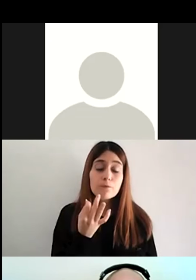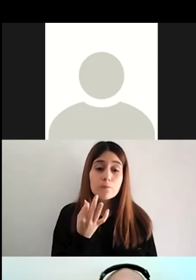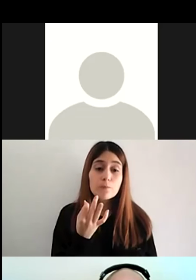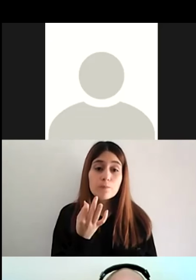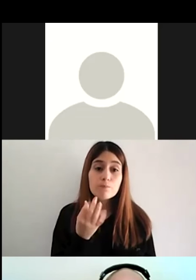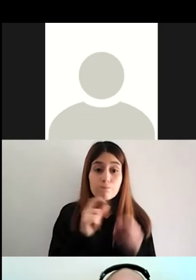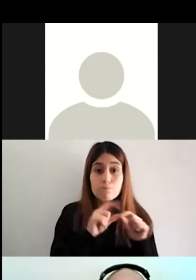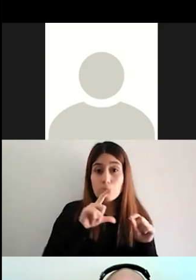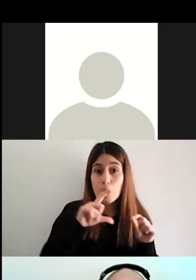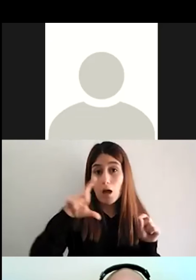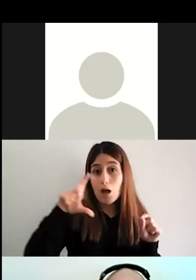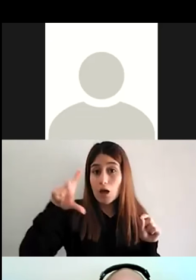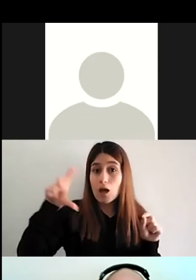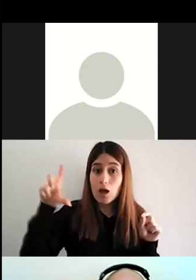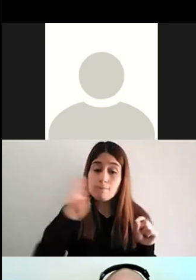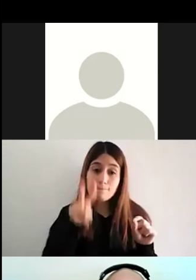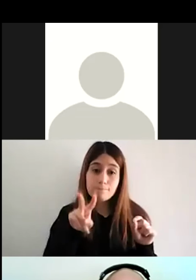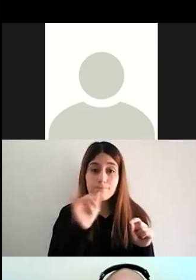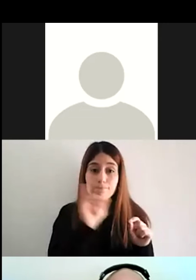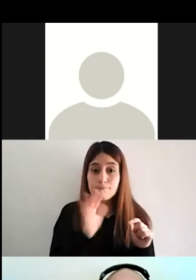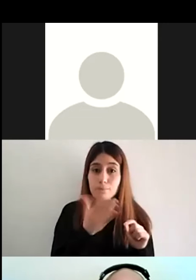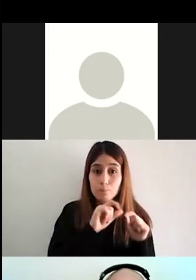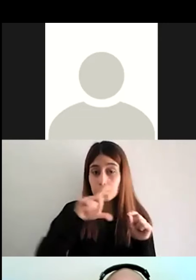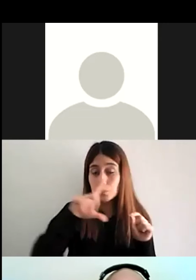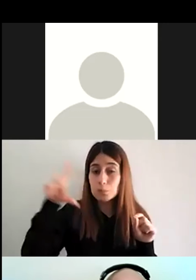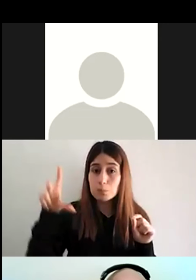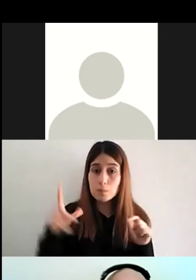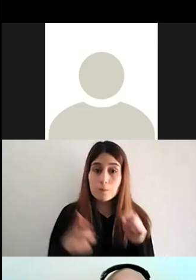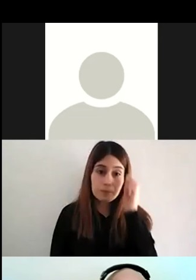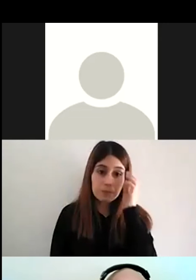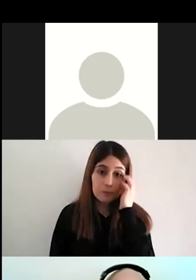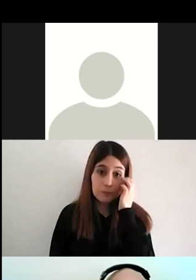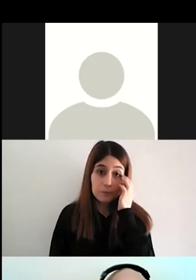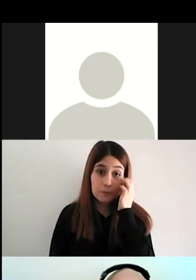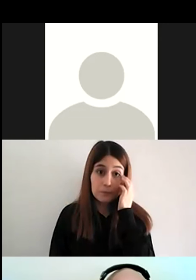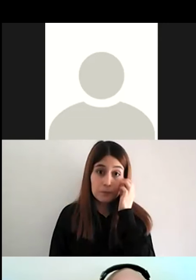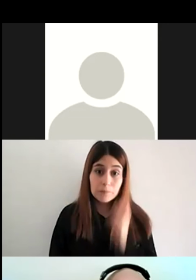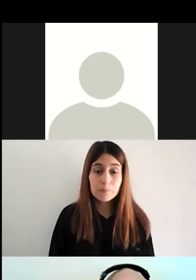um crescimento conforme também tem em termos absolutos.